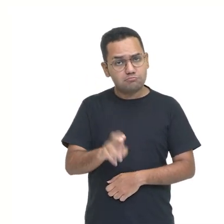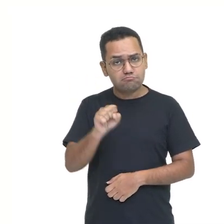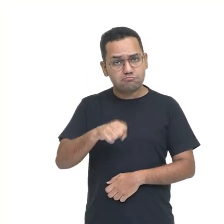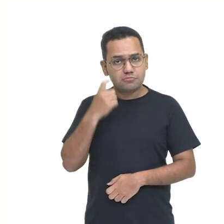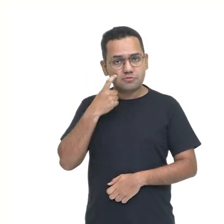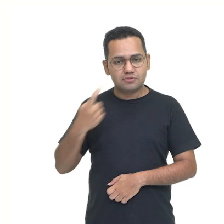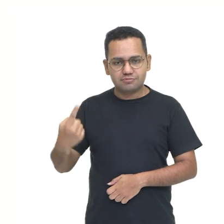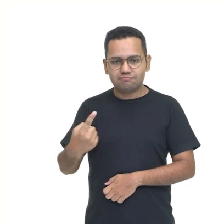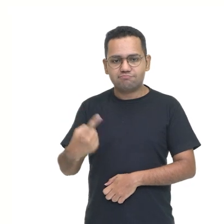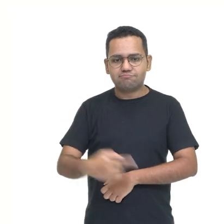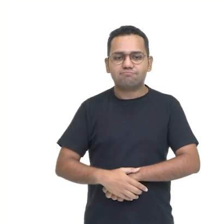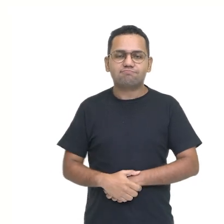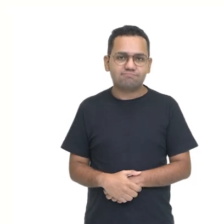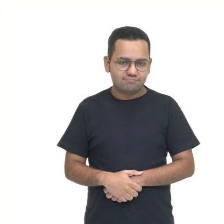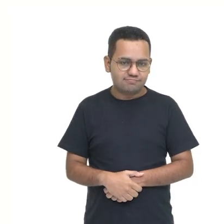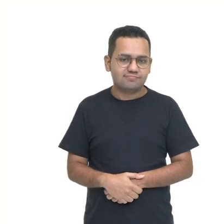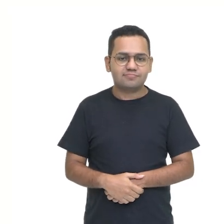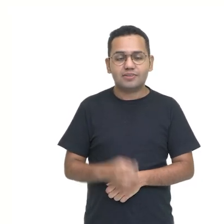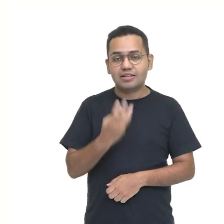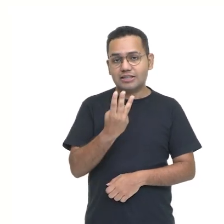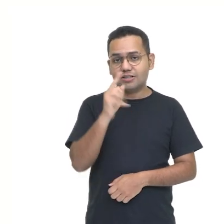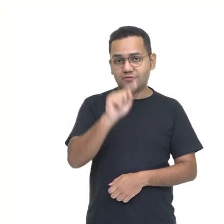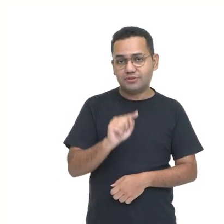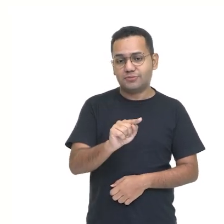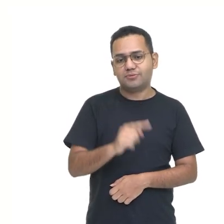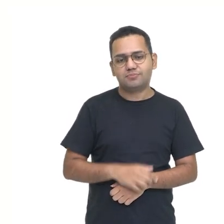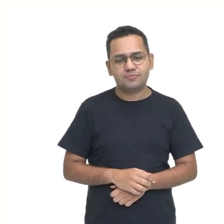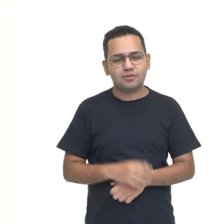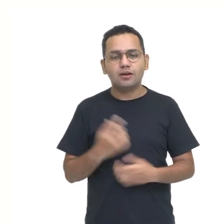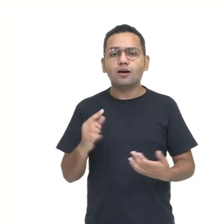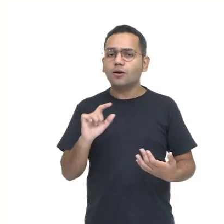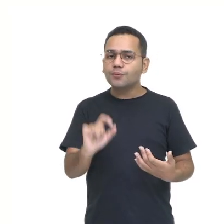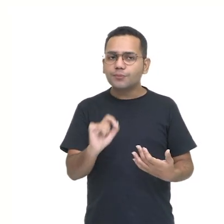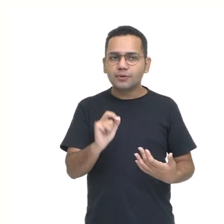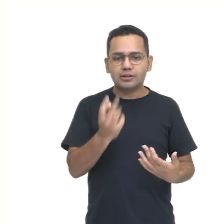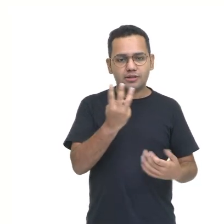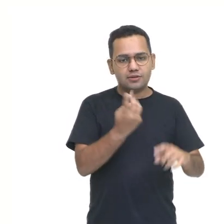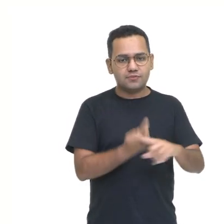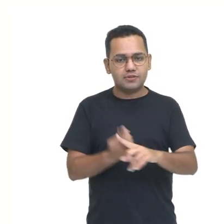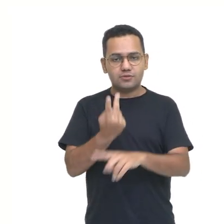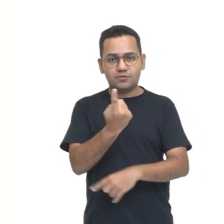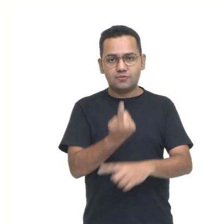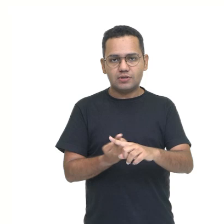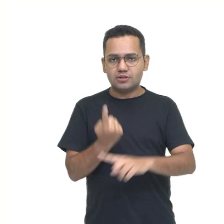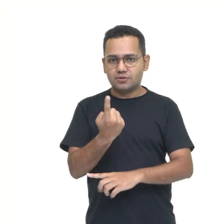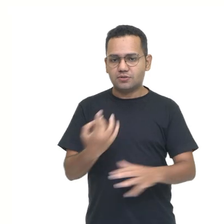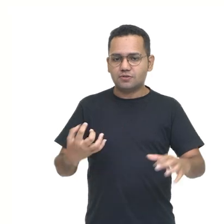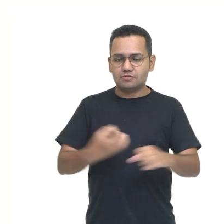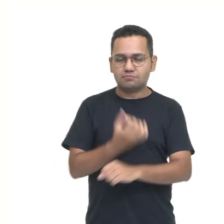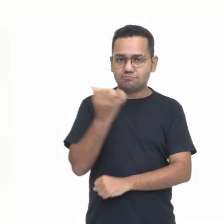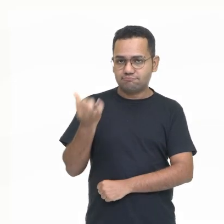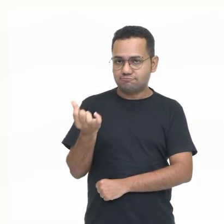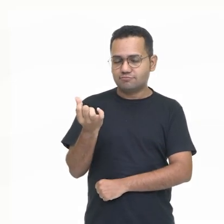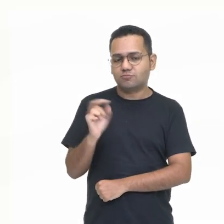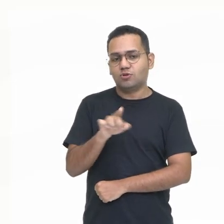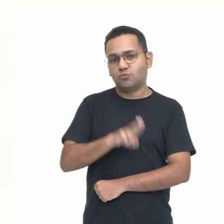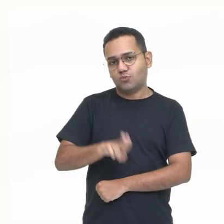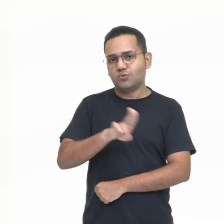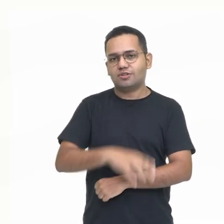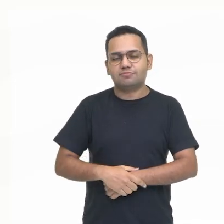do que o 3 fatorial. Ó. 3 vezes 2 vezes 1, que é igual a 6. Tá? Foi utilizado aqui